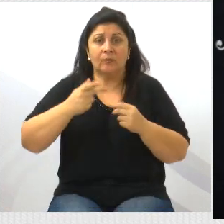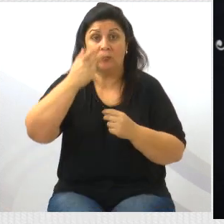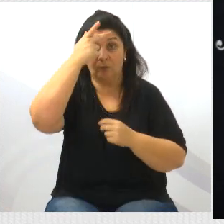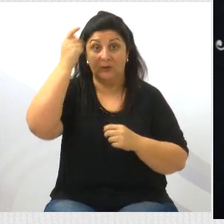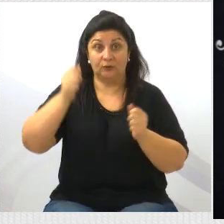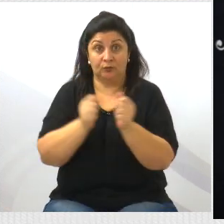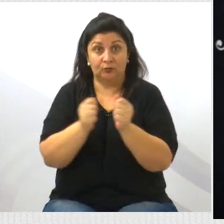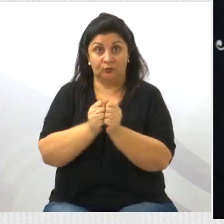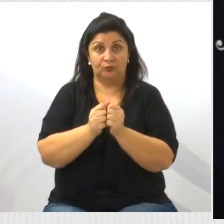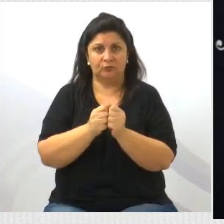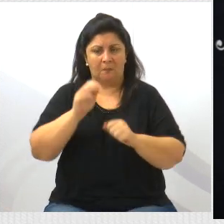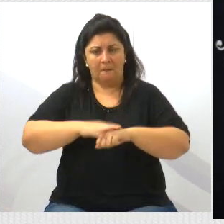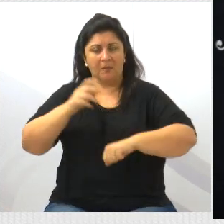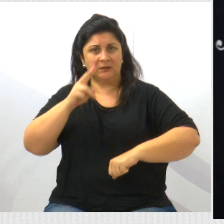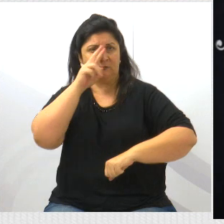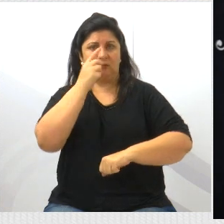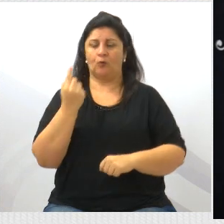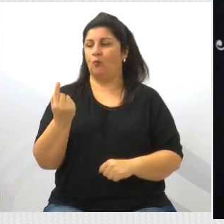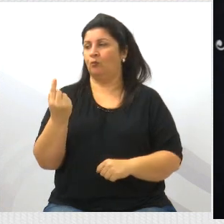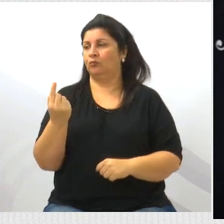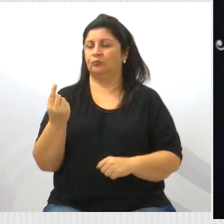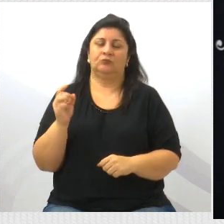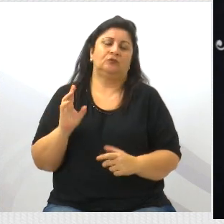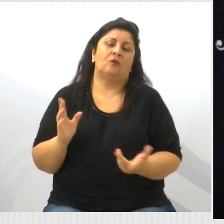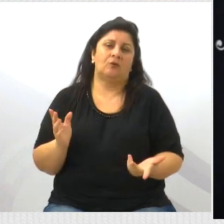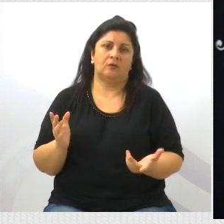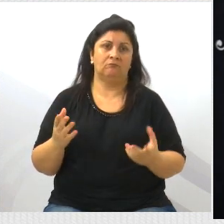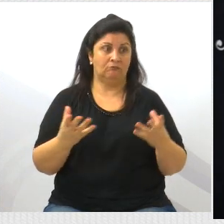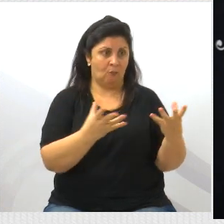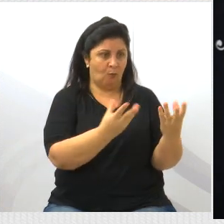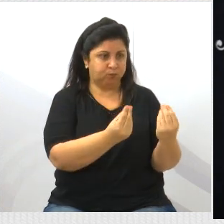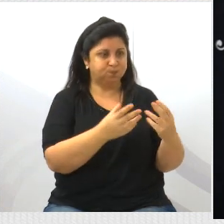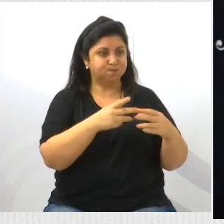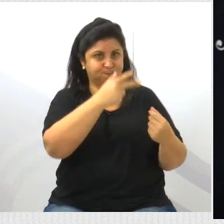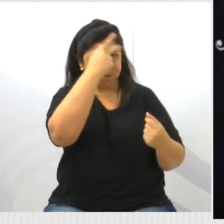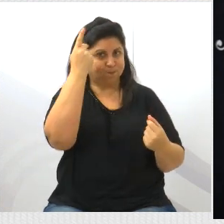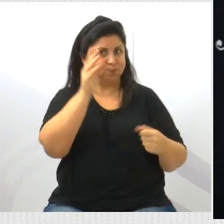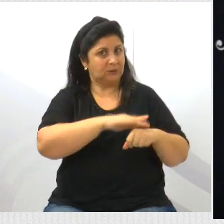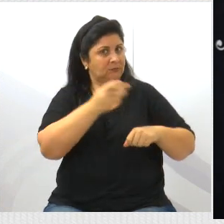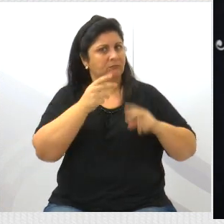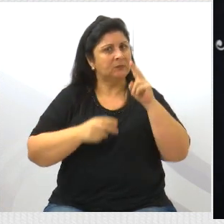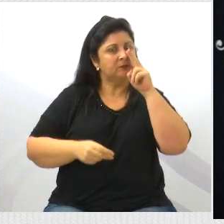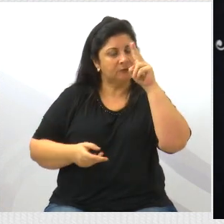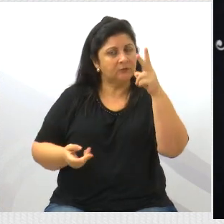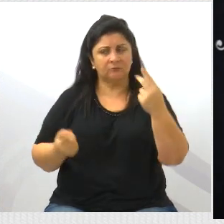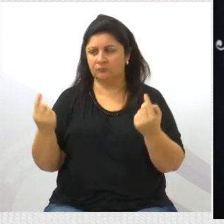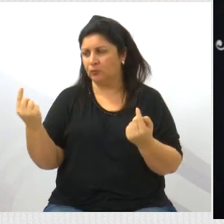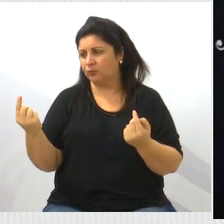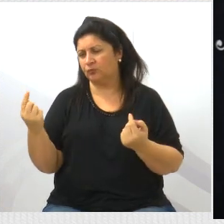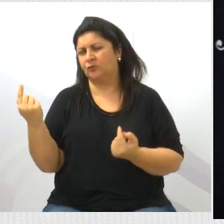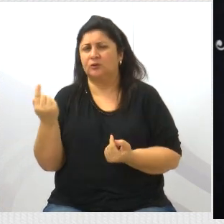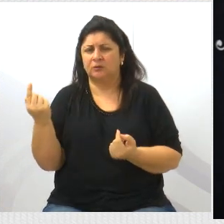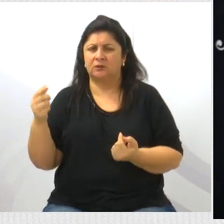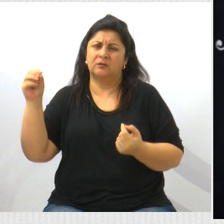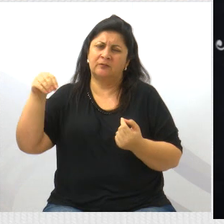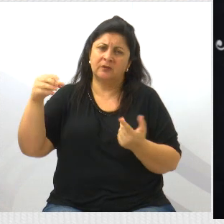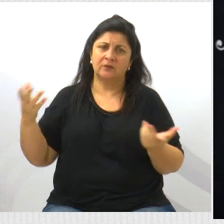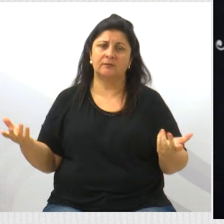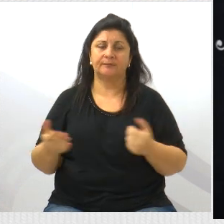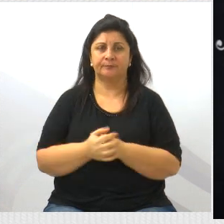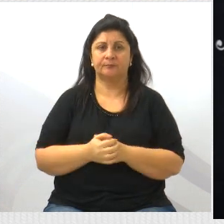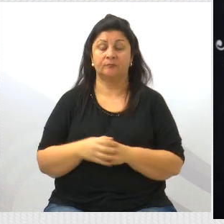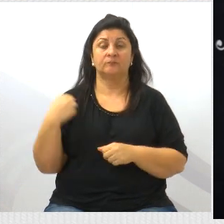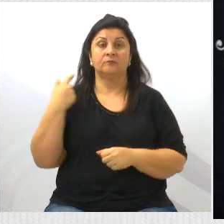muito mais fortes do que uma pessoa, né? Uma ideia, um direcionamento, né? Então, esse é um momento em que a gente